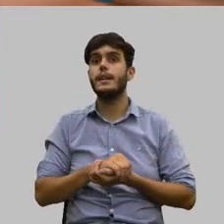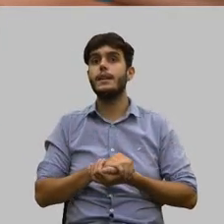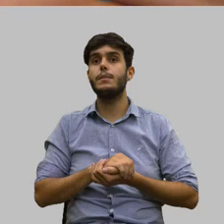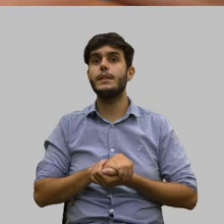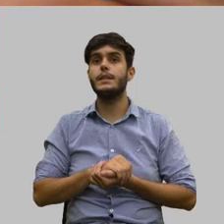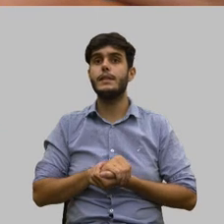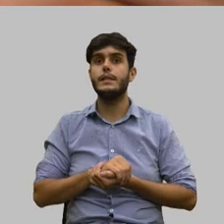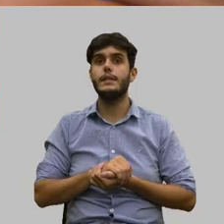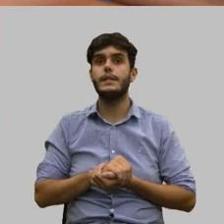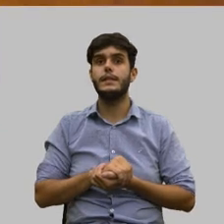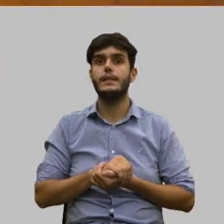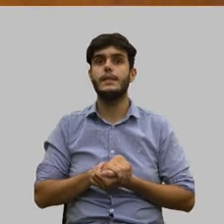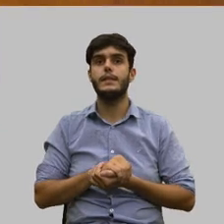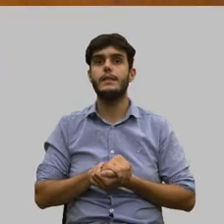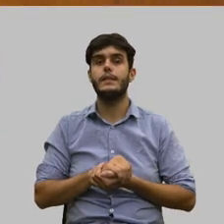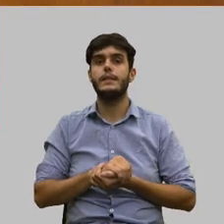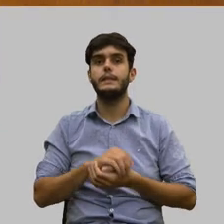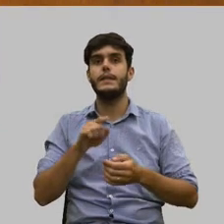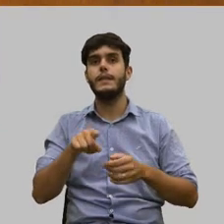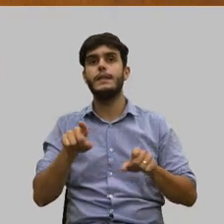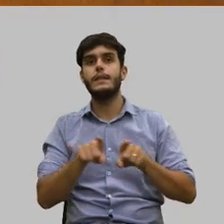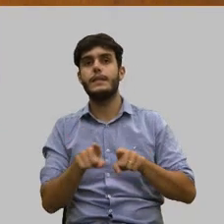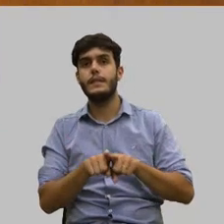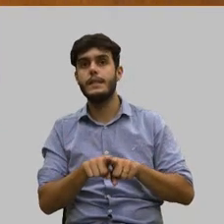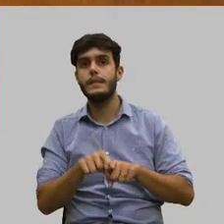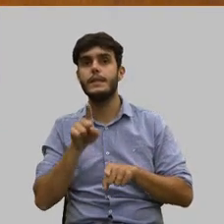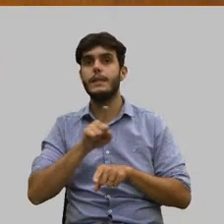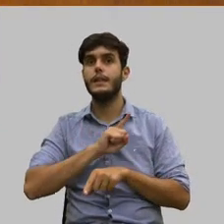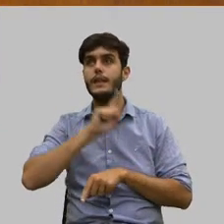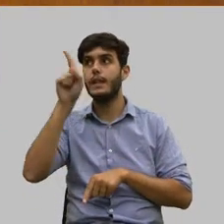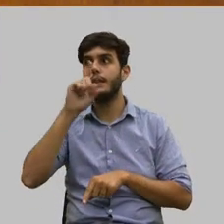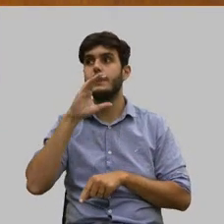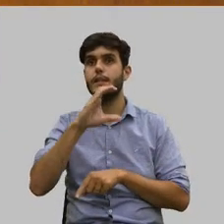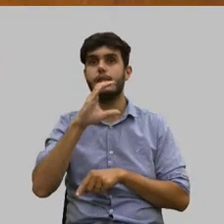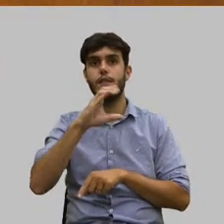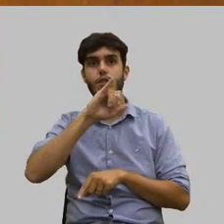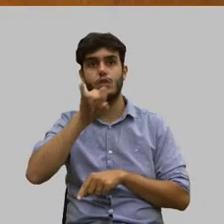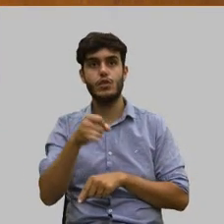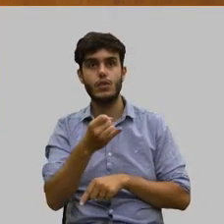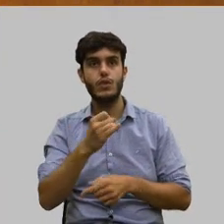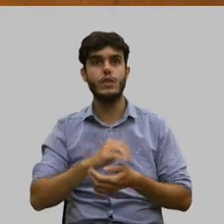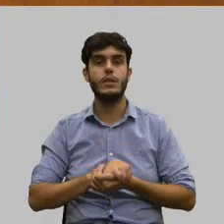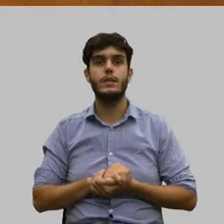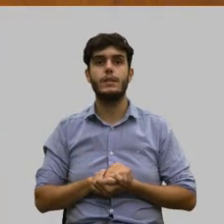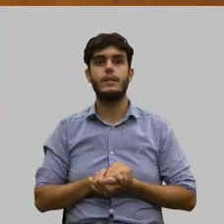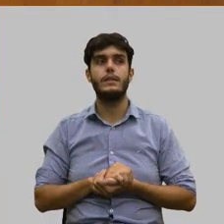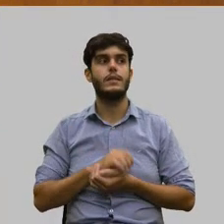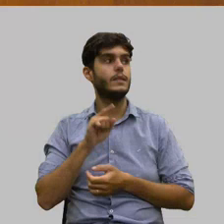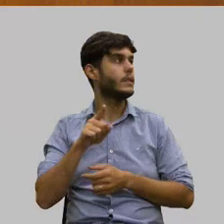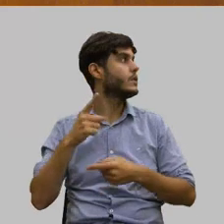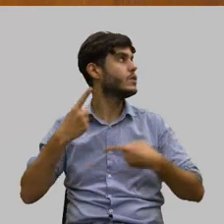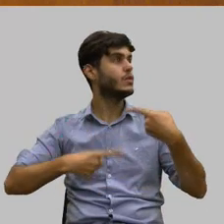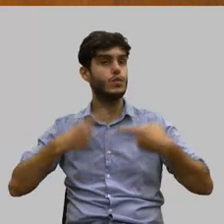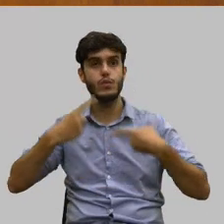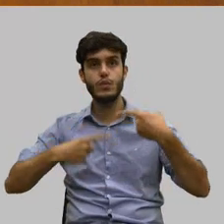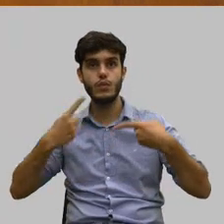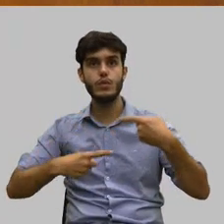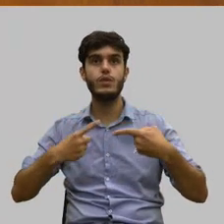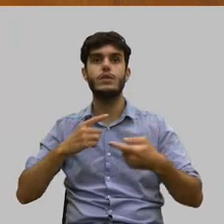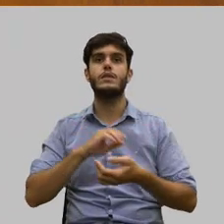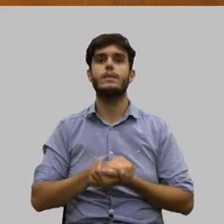contribuição valiosíssima lá na ccj no momento que a gente foi discutir a questão do